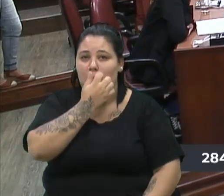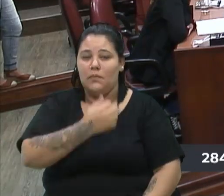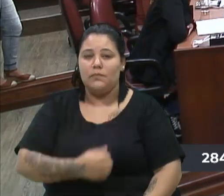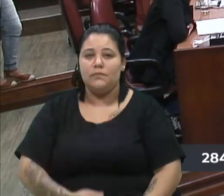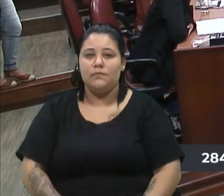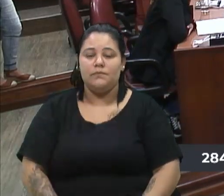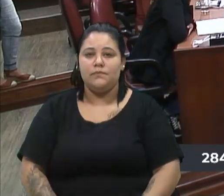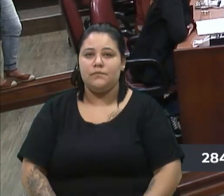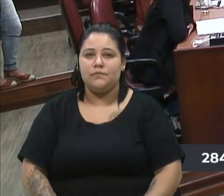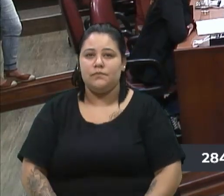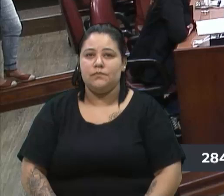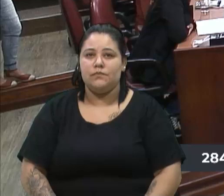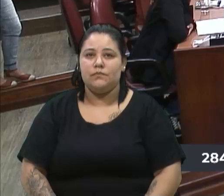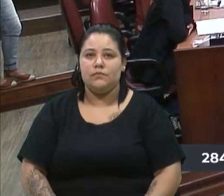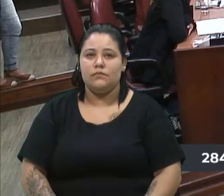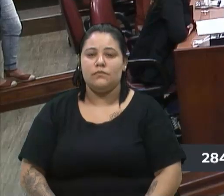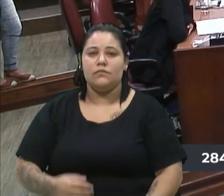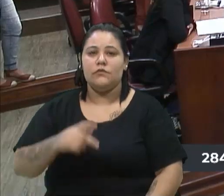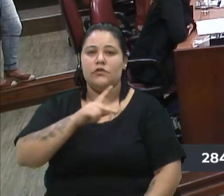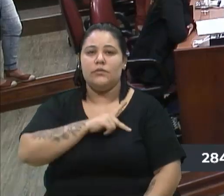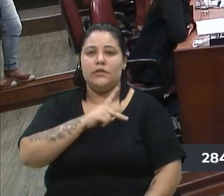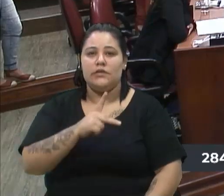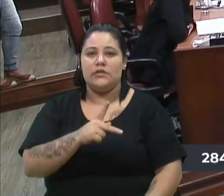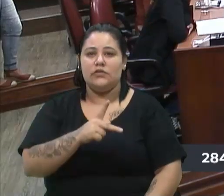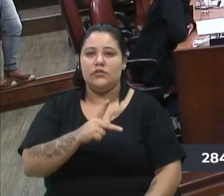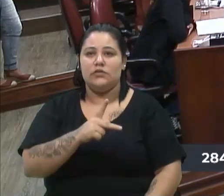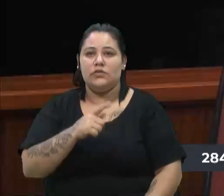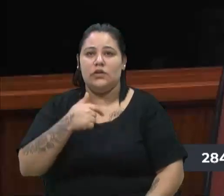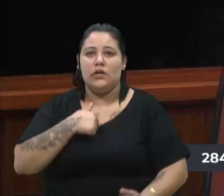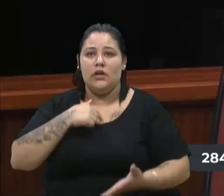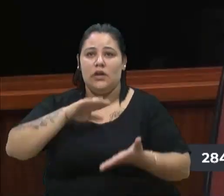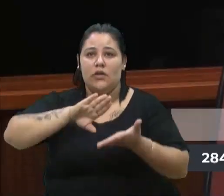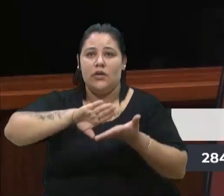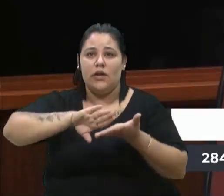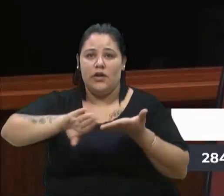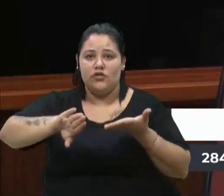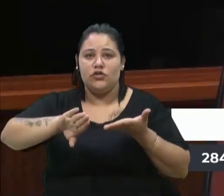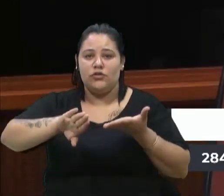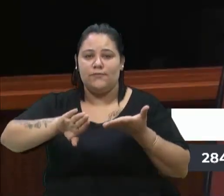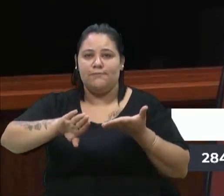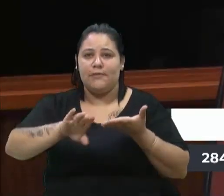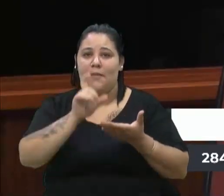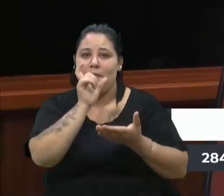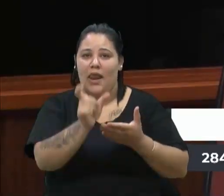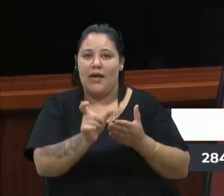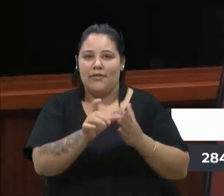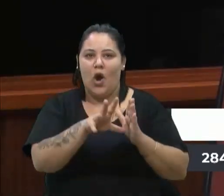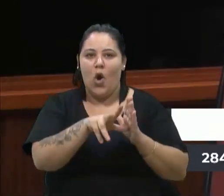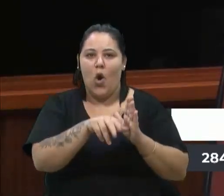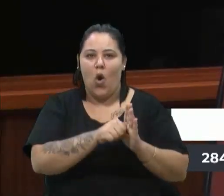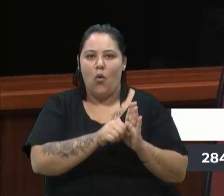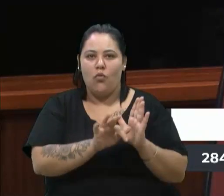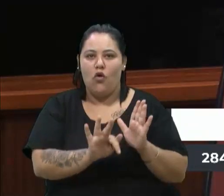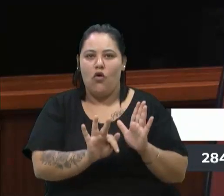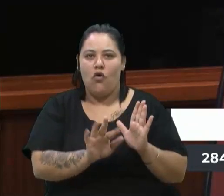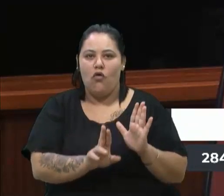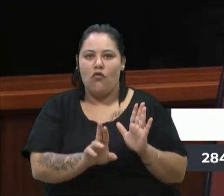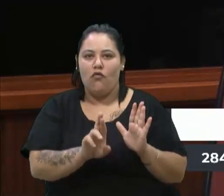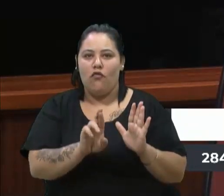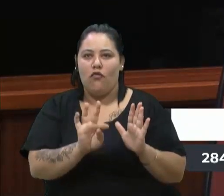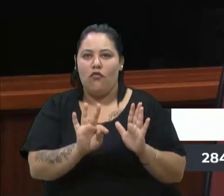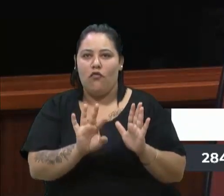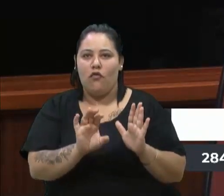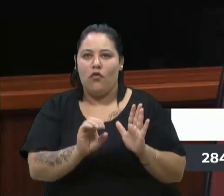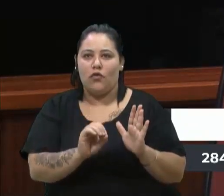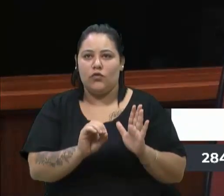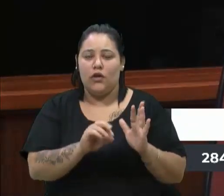A senhora, nobre colega. Senhor presidente, eu retiro a expressão furto e, em relação a desvio de verba, eu não